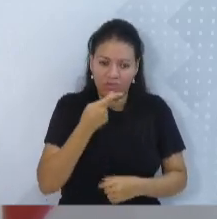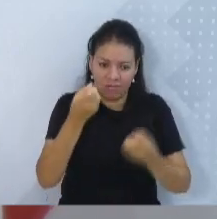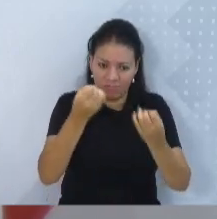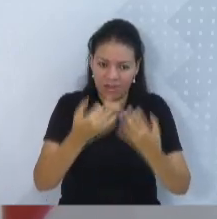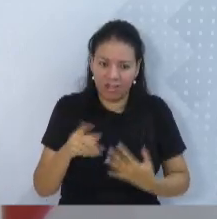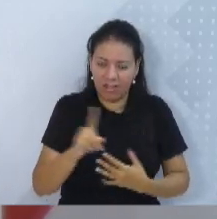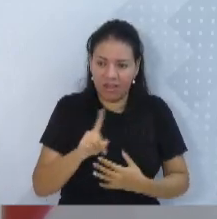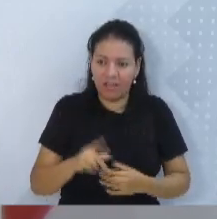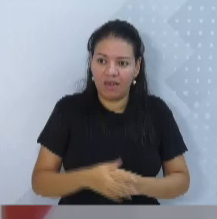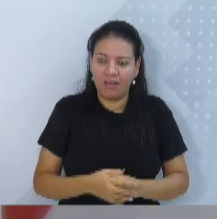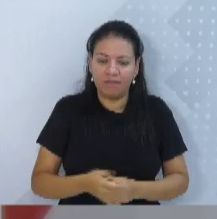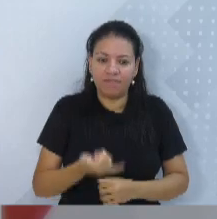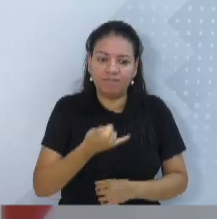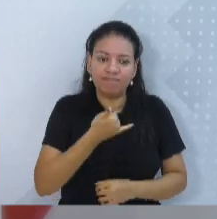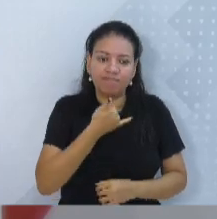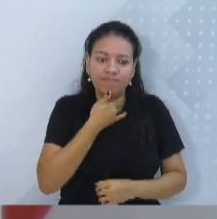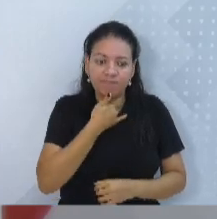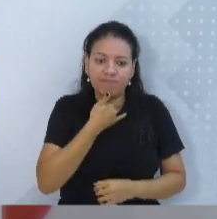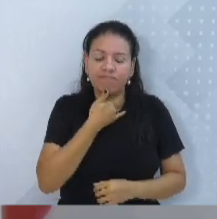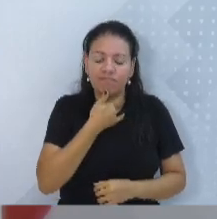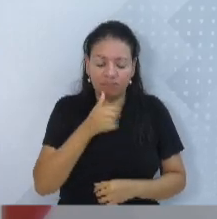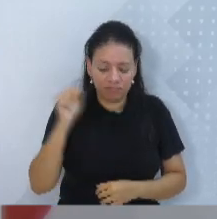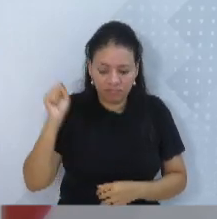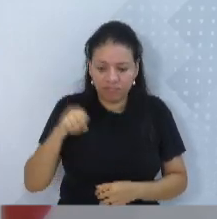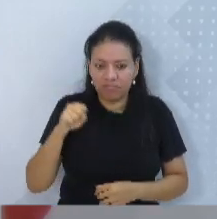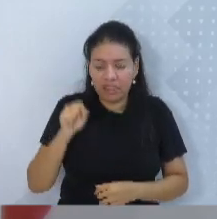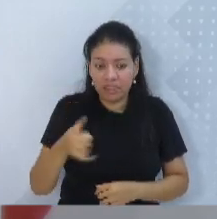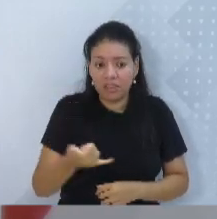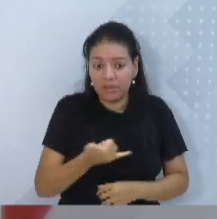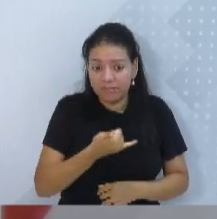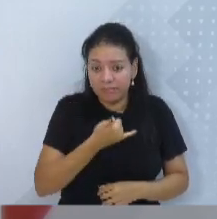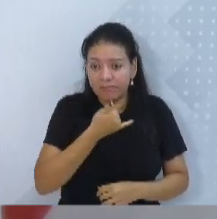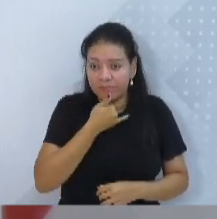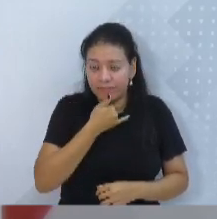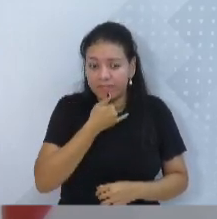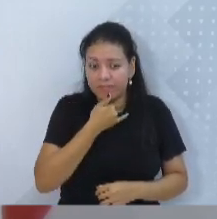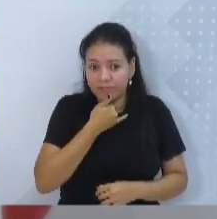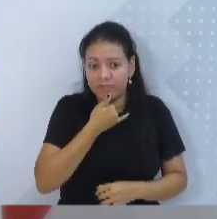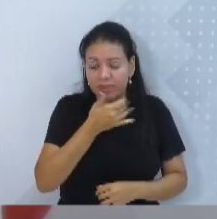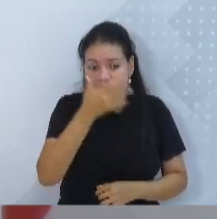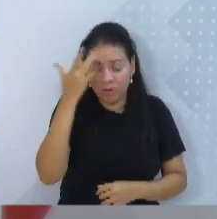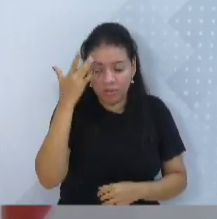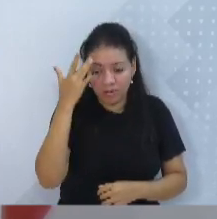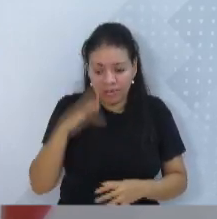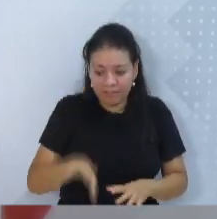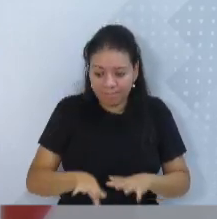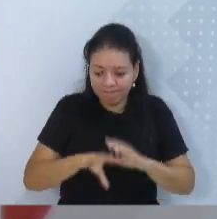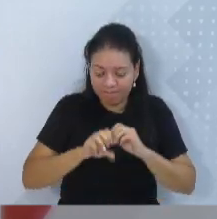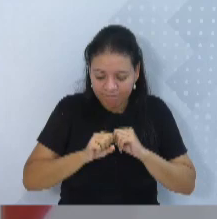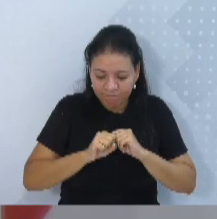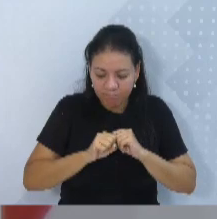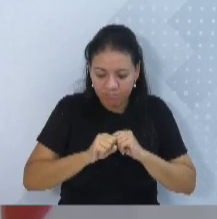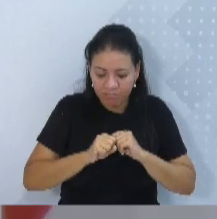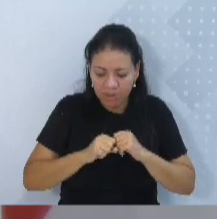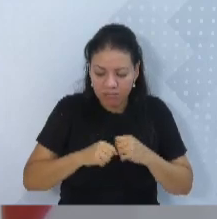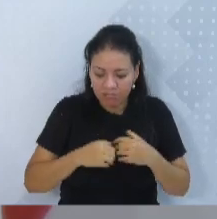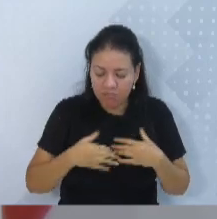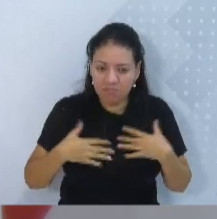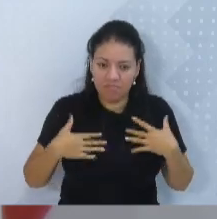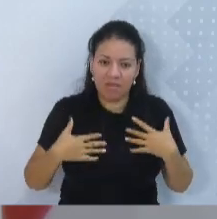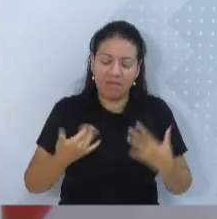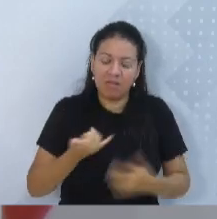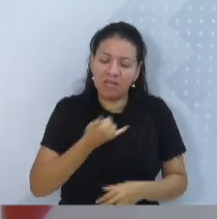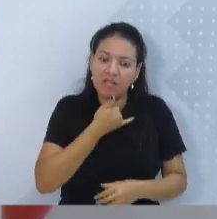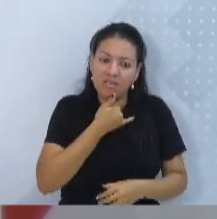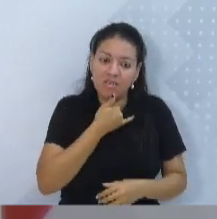isso foi de tristeza sim tristeza alguém fica triste em receber uma homenagem porque se